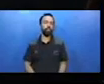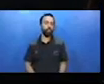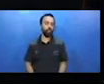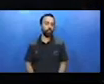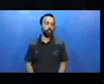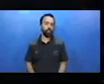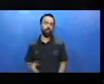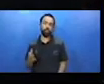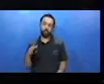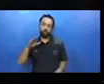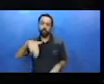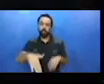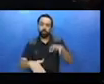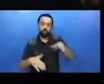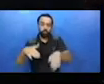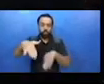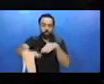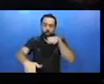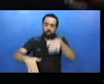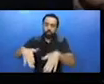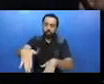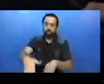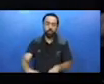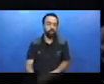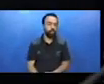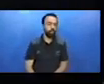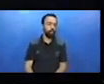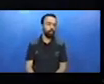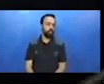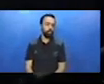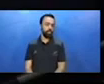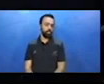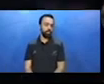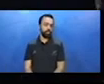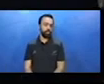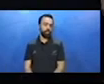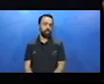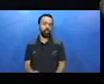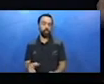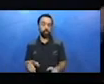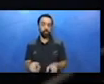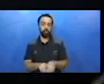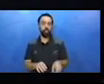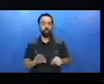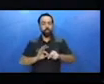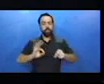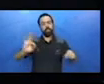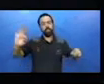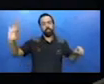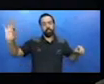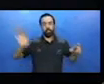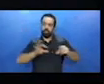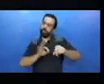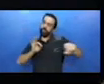apenas os nados de frente. Nós vamos ver que existem outros tipos de nado também. E distâncias também diferentes.